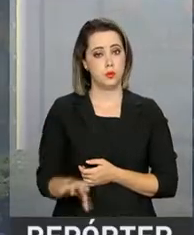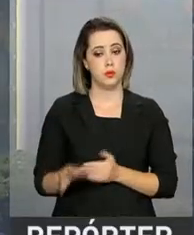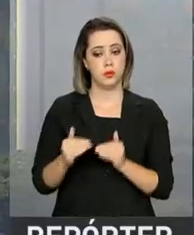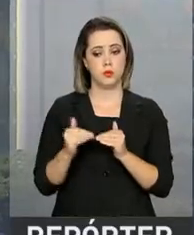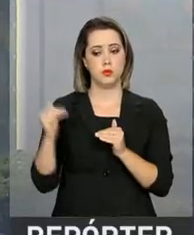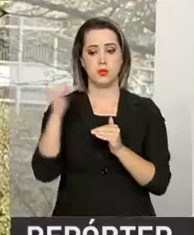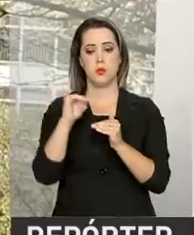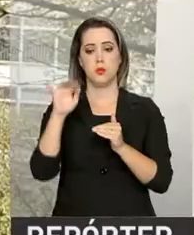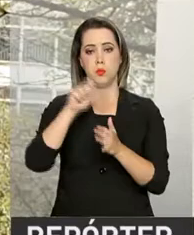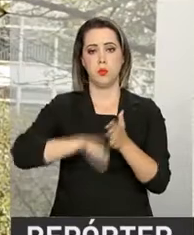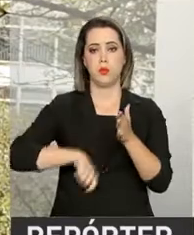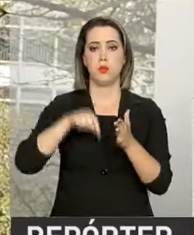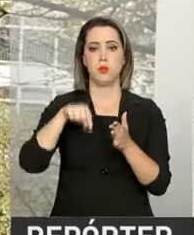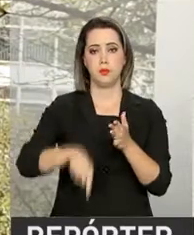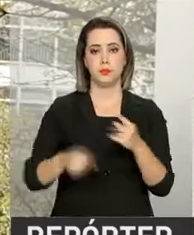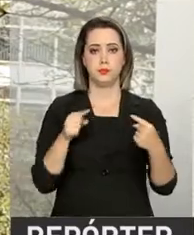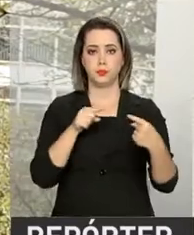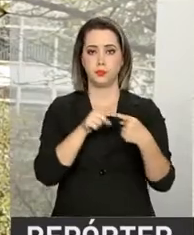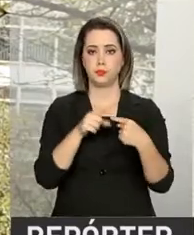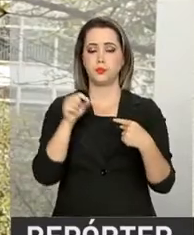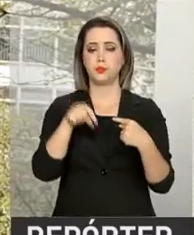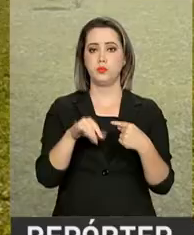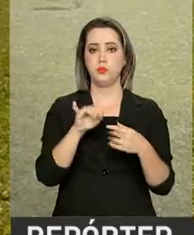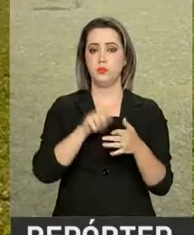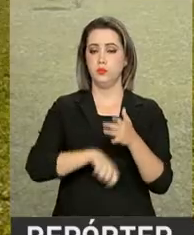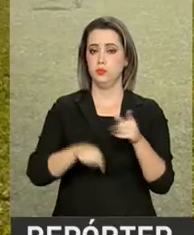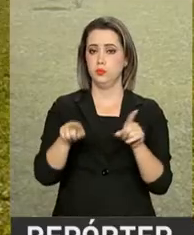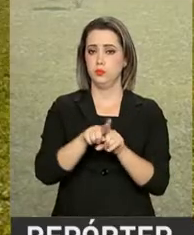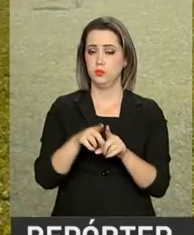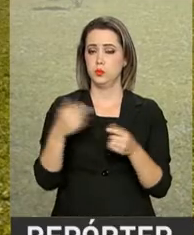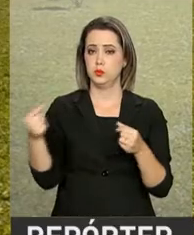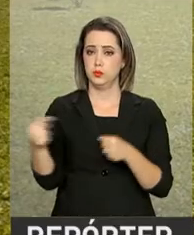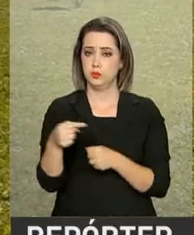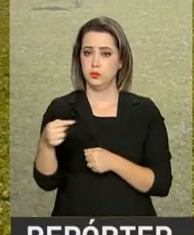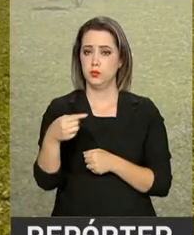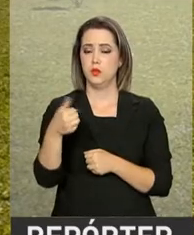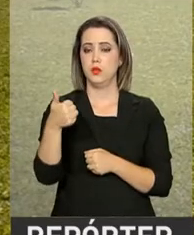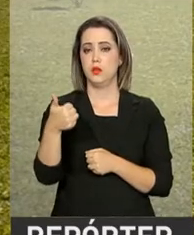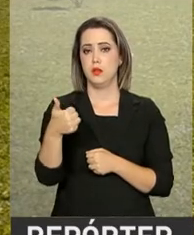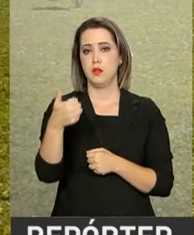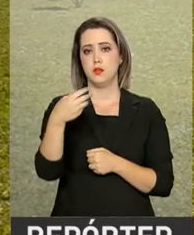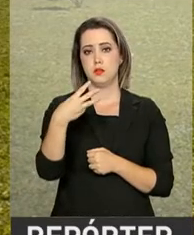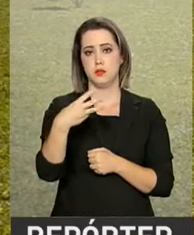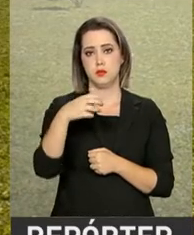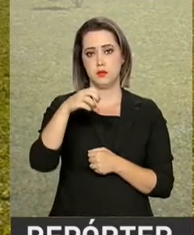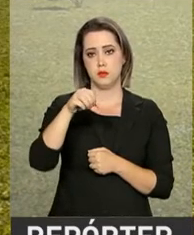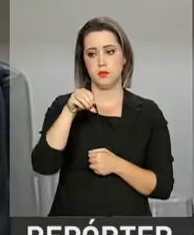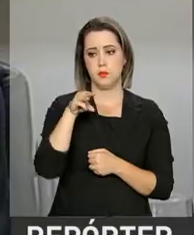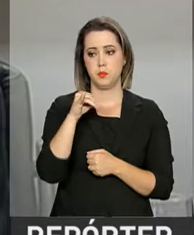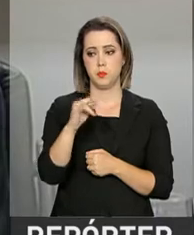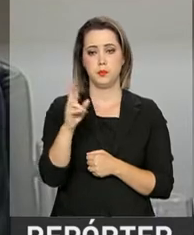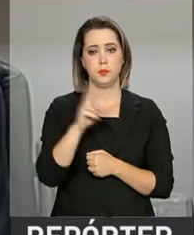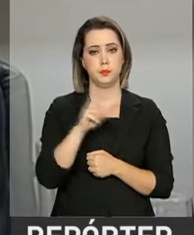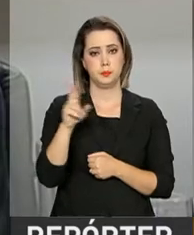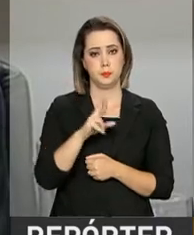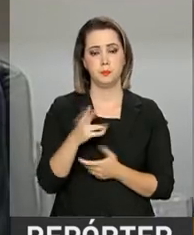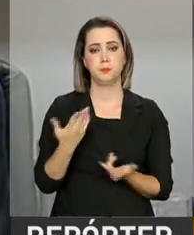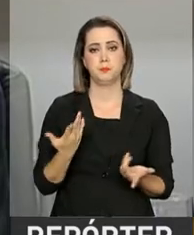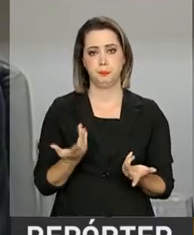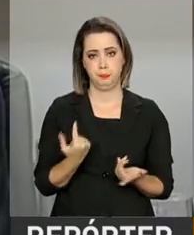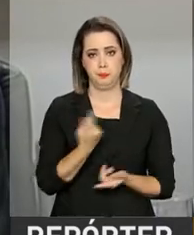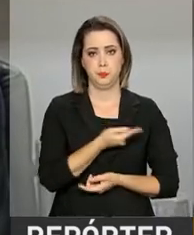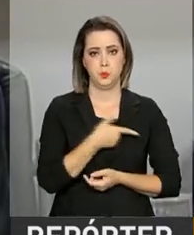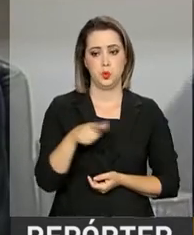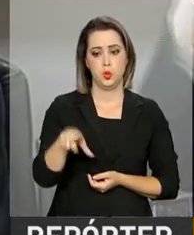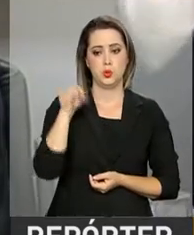a meta fiscal deste ano que é de um saldo negativo de 139 bilhões de reais decidiu-se não fazer